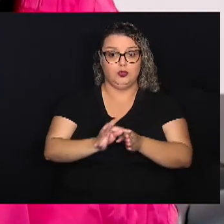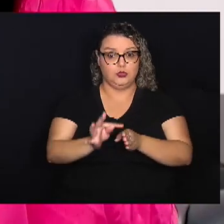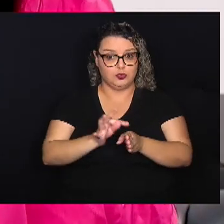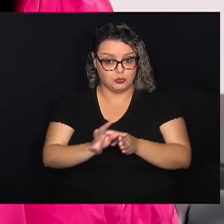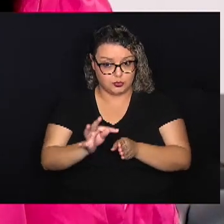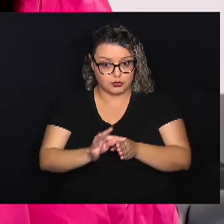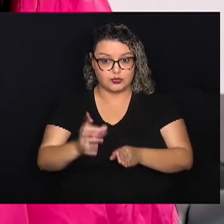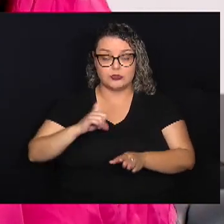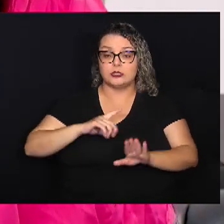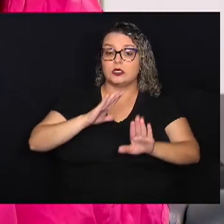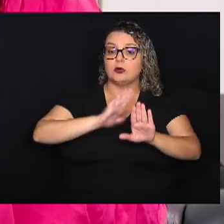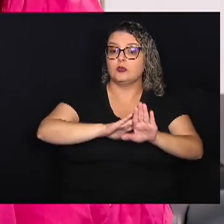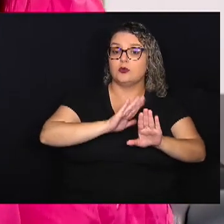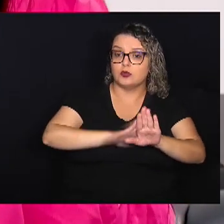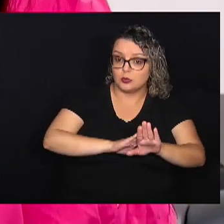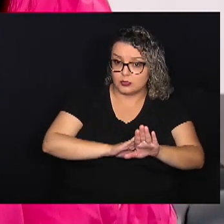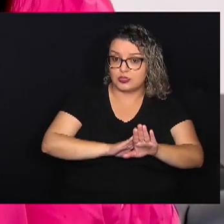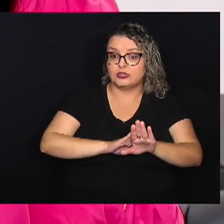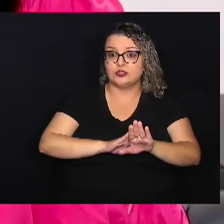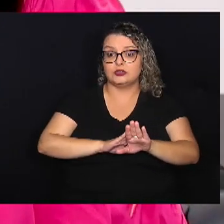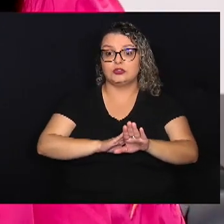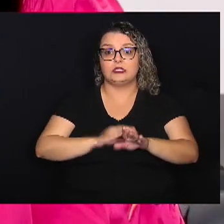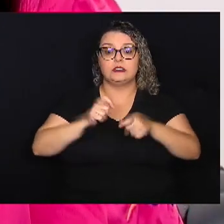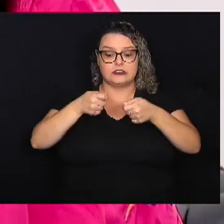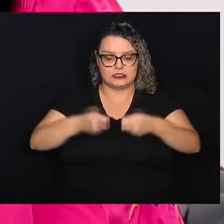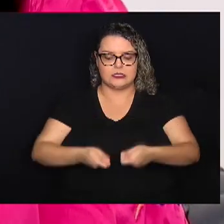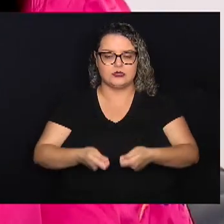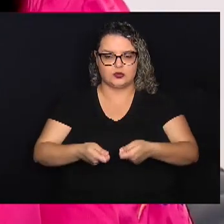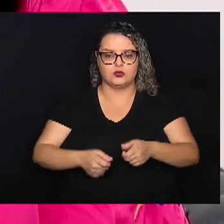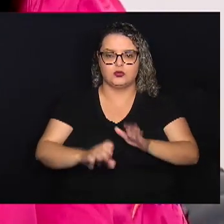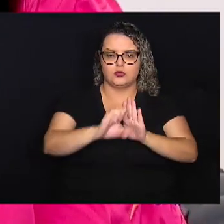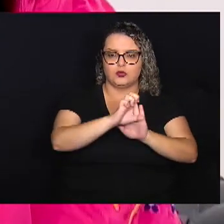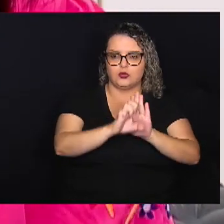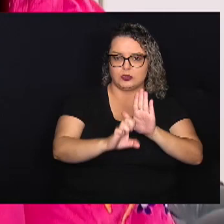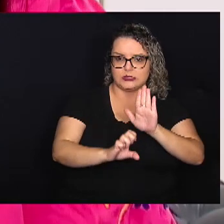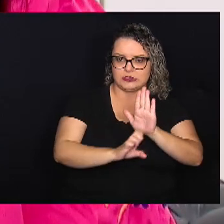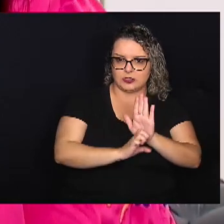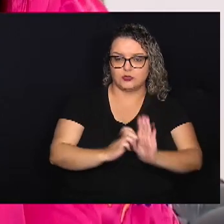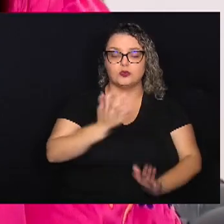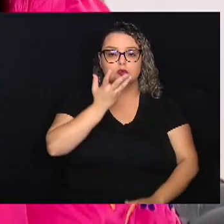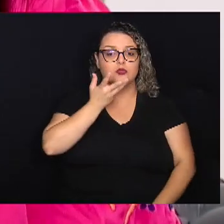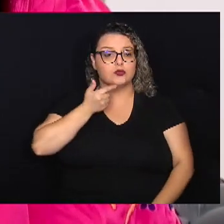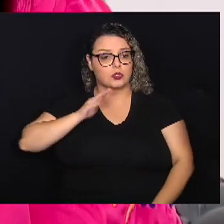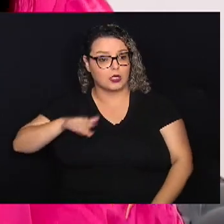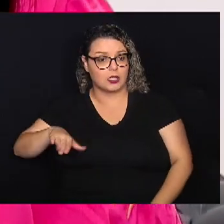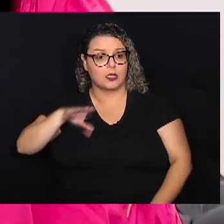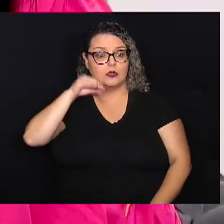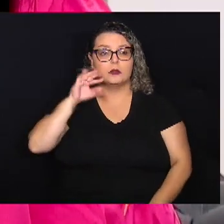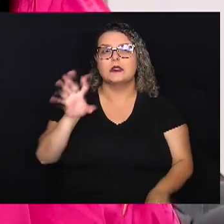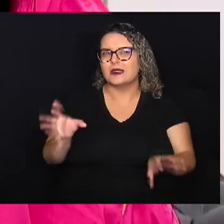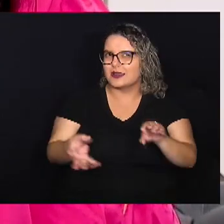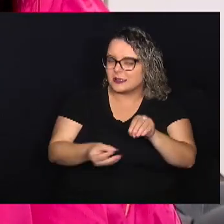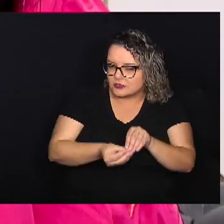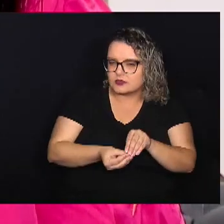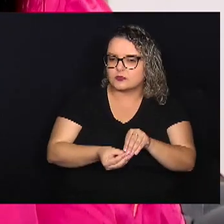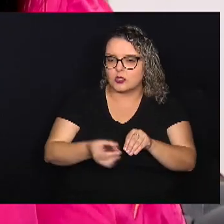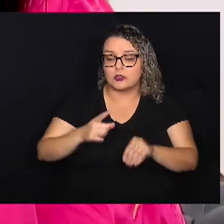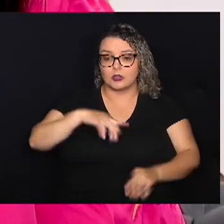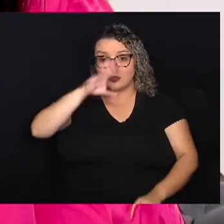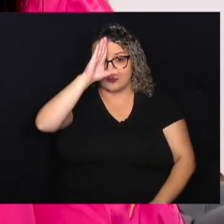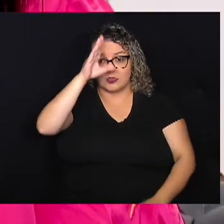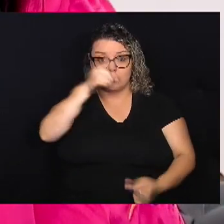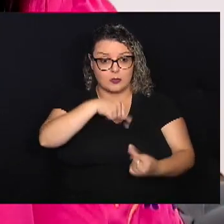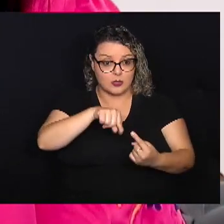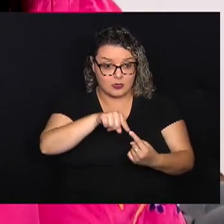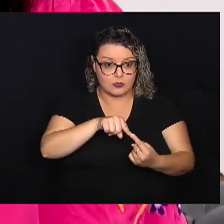tem suas atribuições estabelecidas no Estatuto da Criança e do Adolescente, que, em resumo, tem como principal